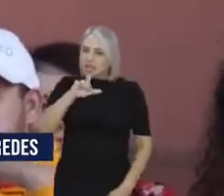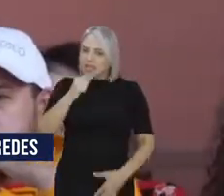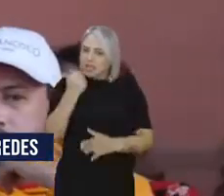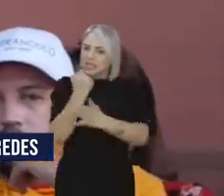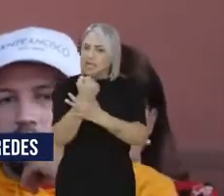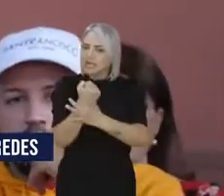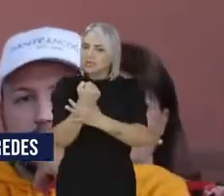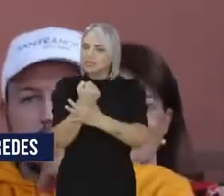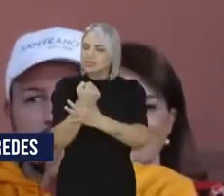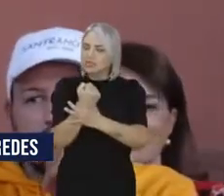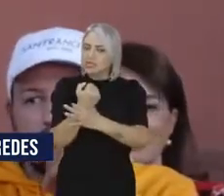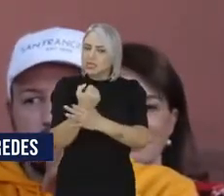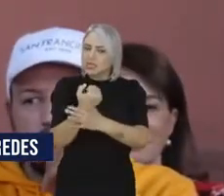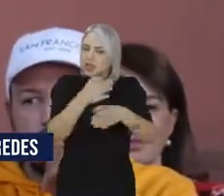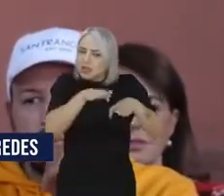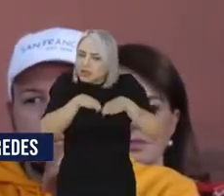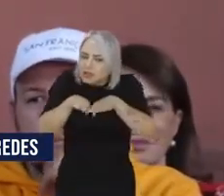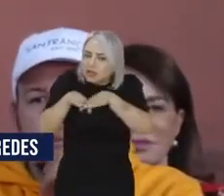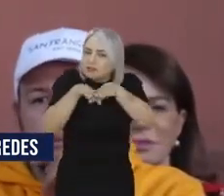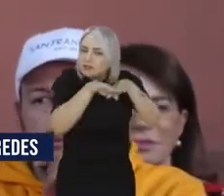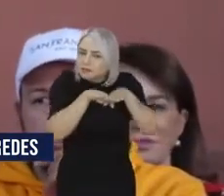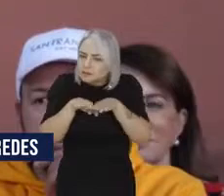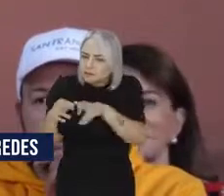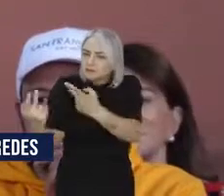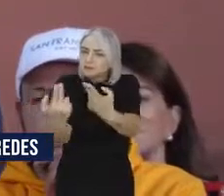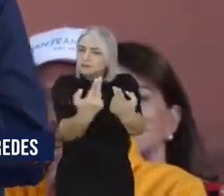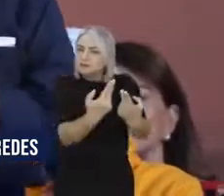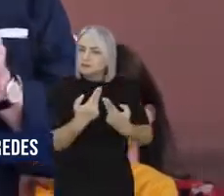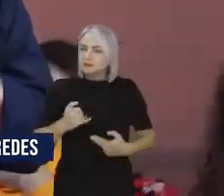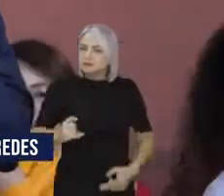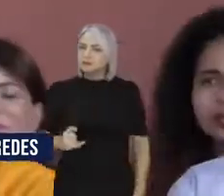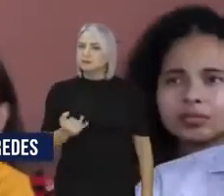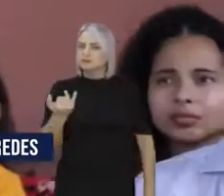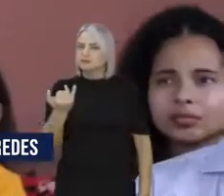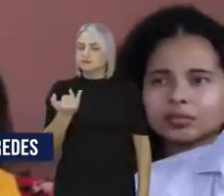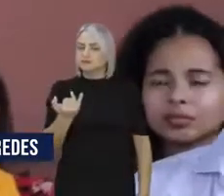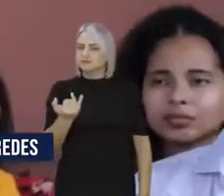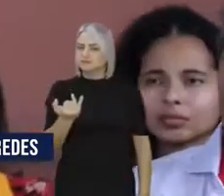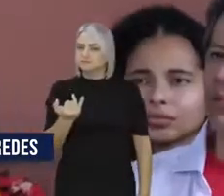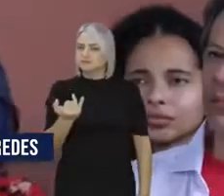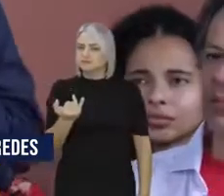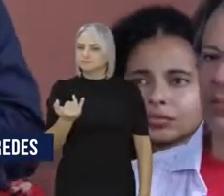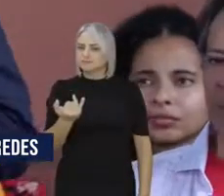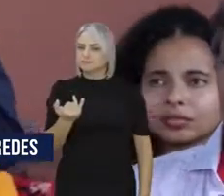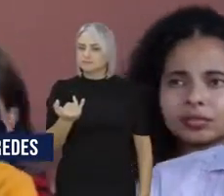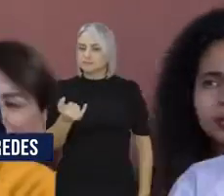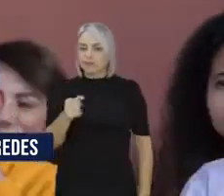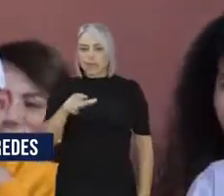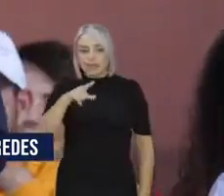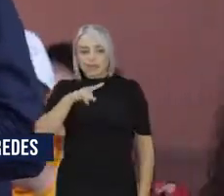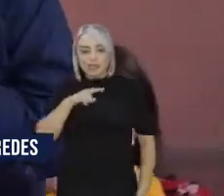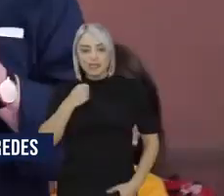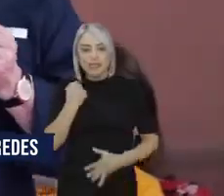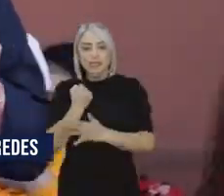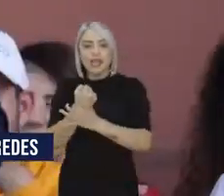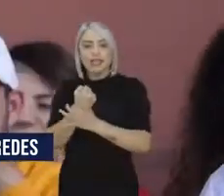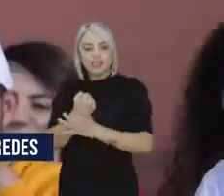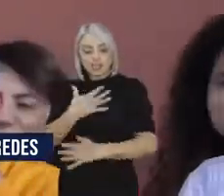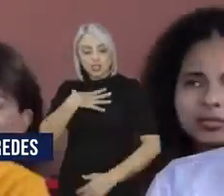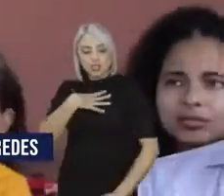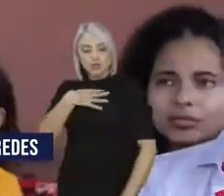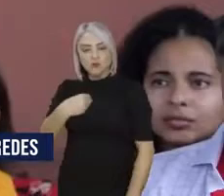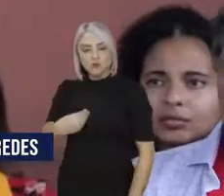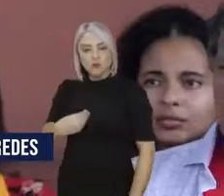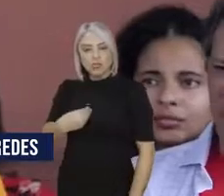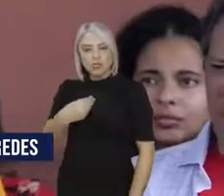mesma igualdade de oportunidades. Você tem que garantir que o filho de uma pessoa mais humilde aqui